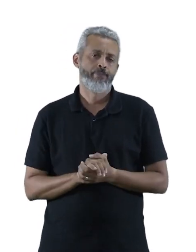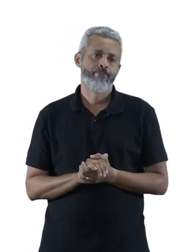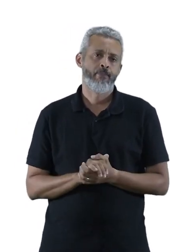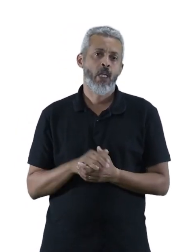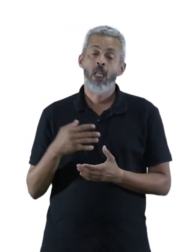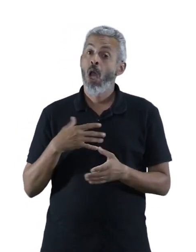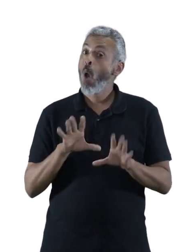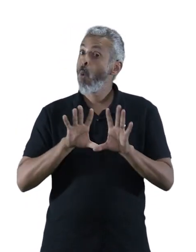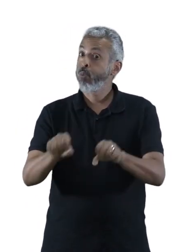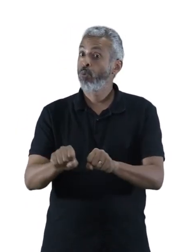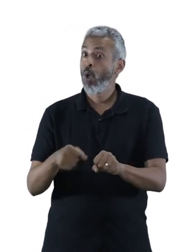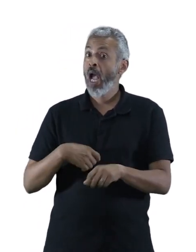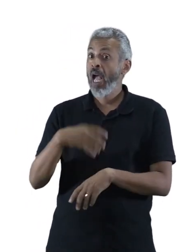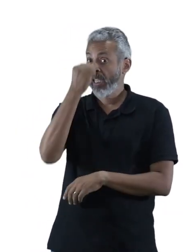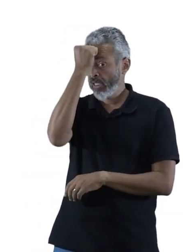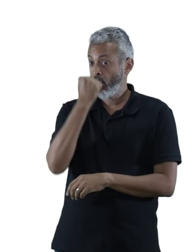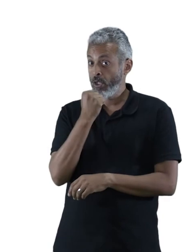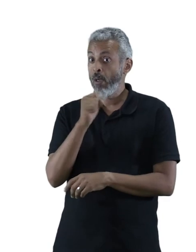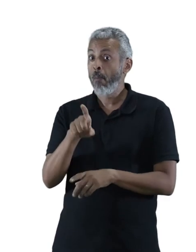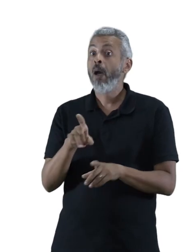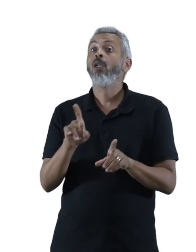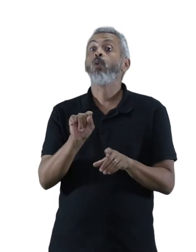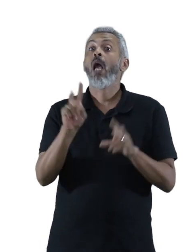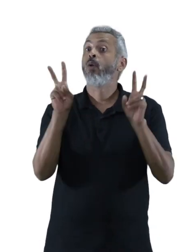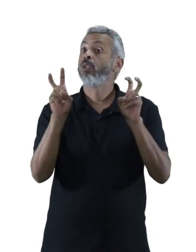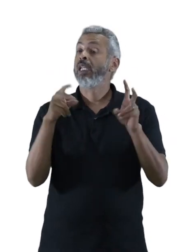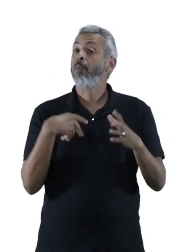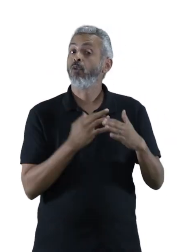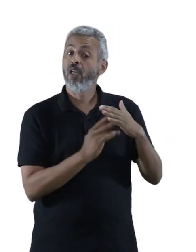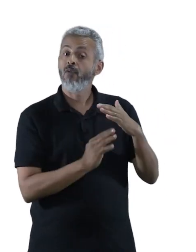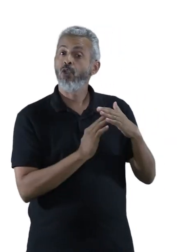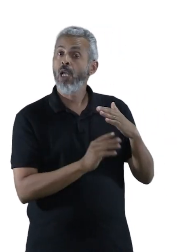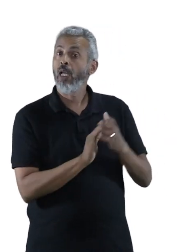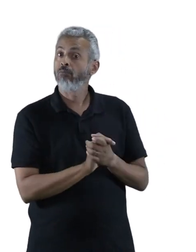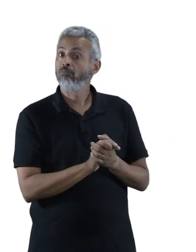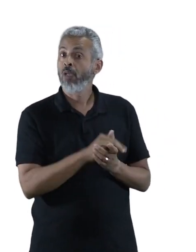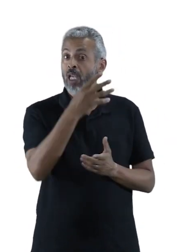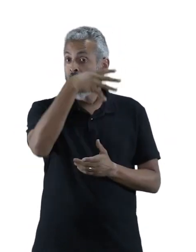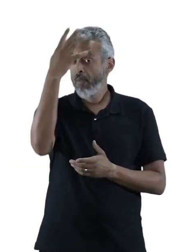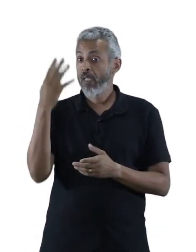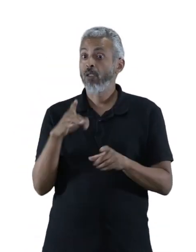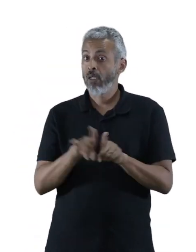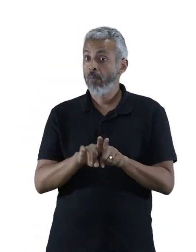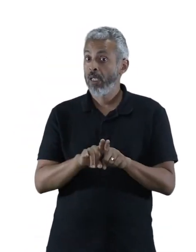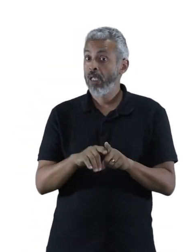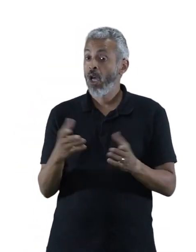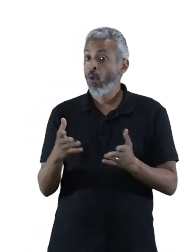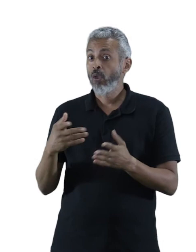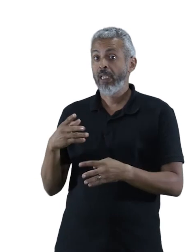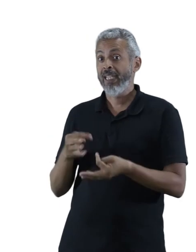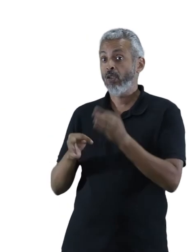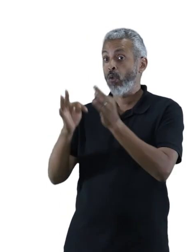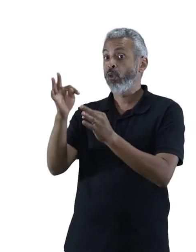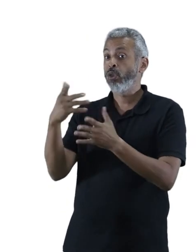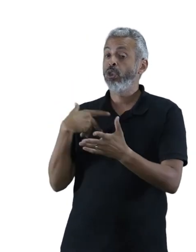isso. Não com atentados terroristas, mas com a questão dos refugiados e imigração. Como eu falei, a tecnologia está cada vez mais